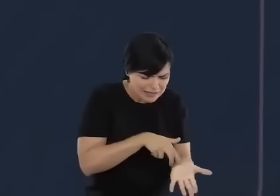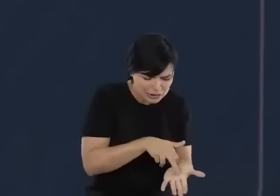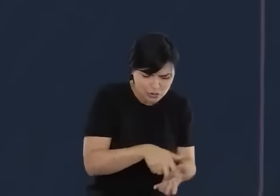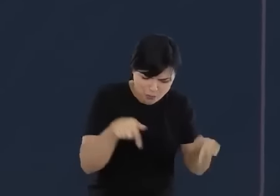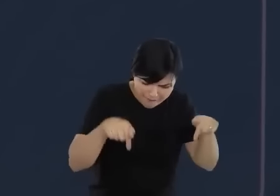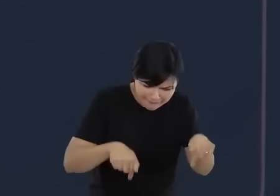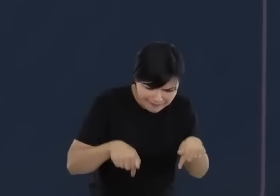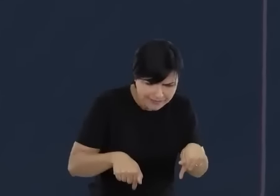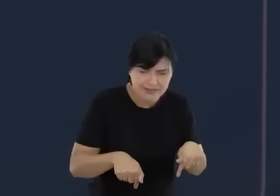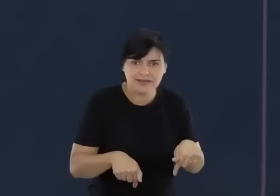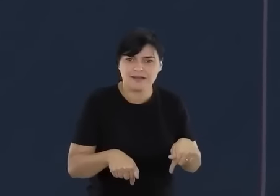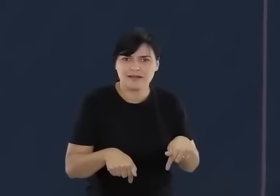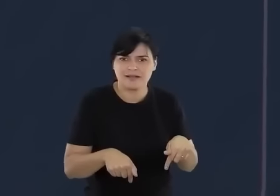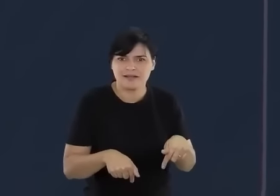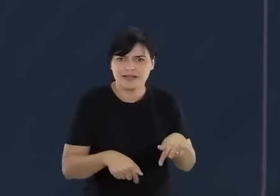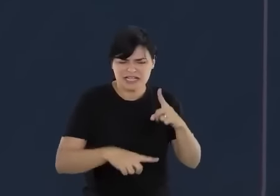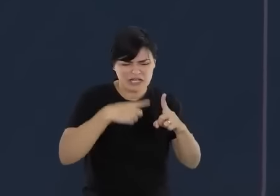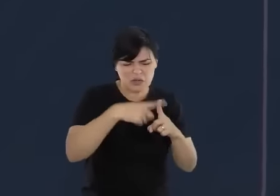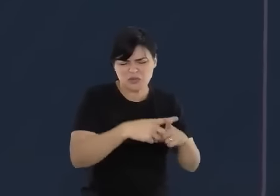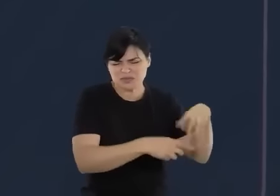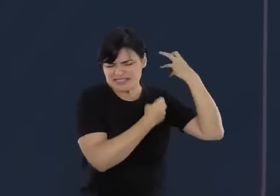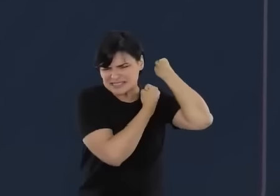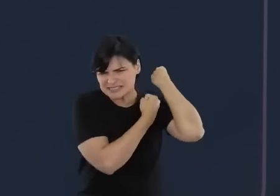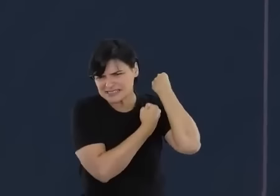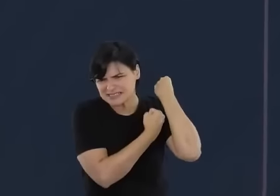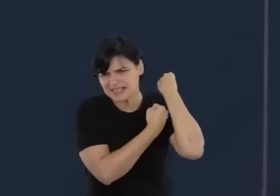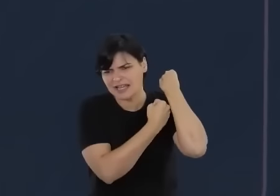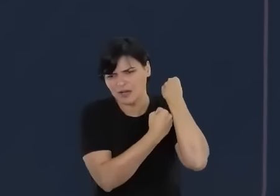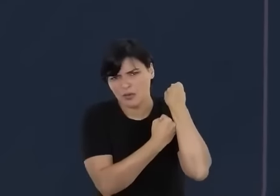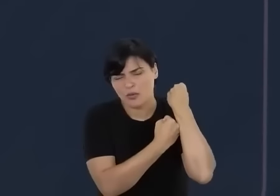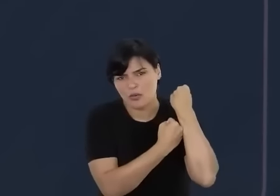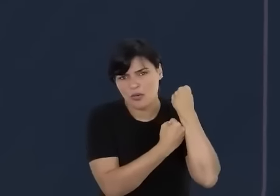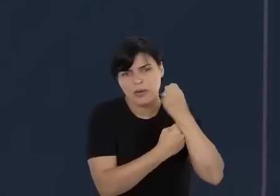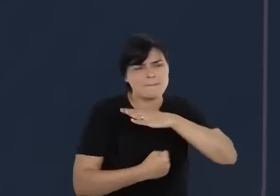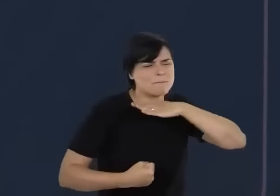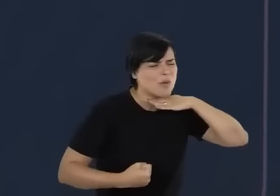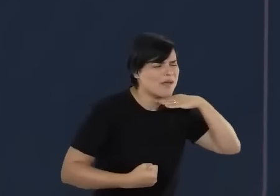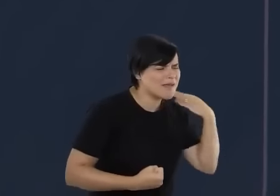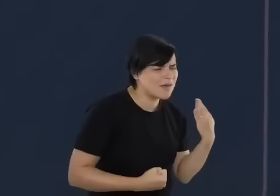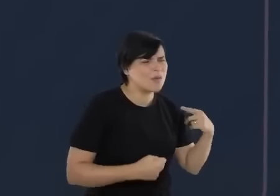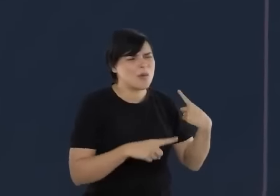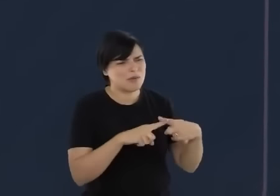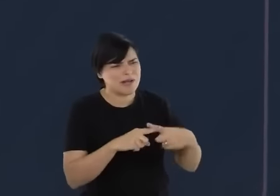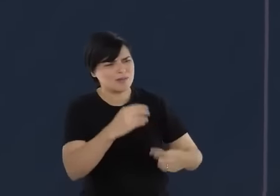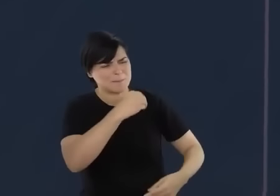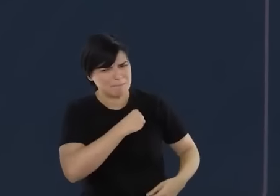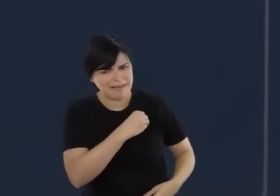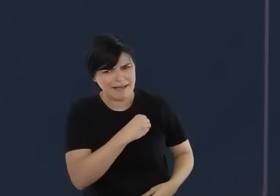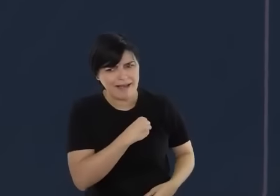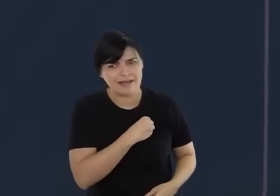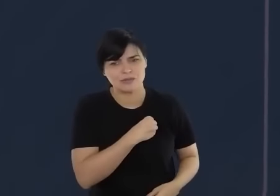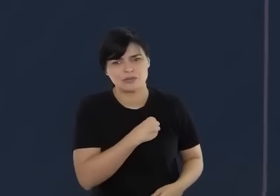carregar sobre o seu corpo no Madeiro os nossos pecados de morrer pelos nossos pecados de ressuscitar para nossa justificação de